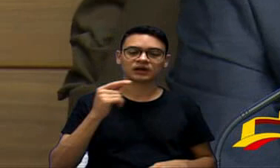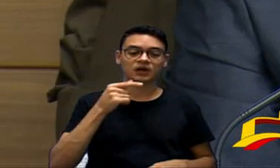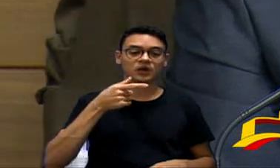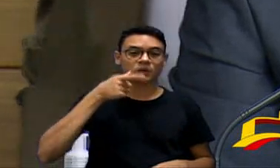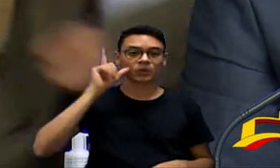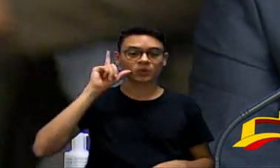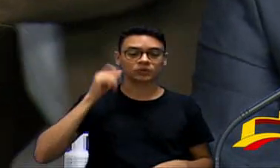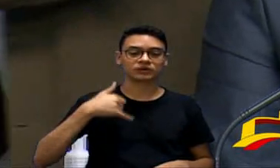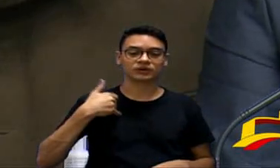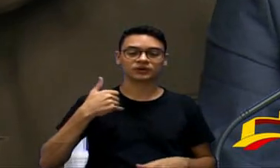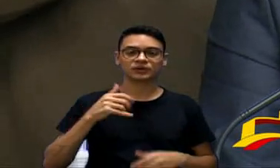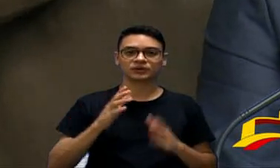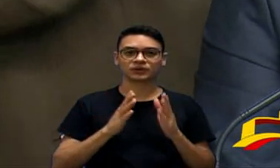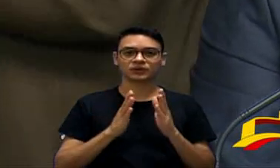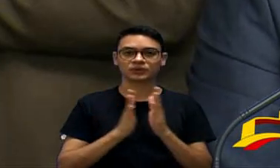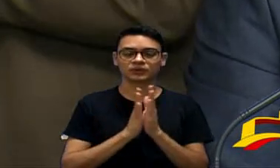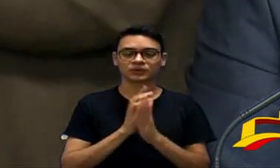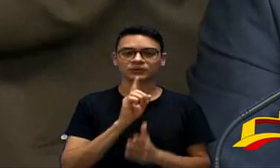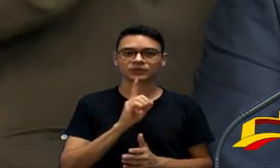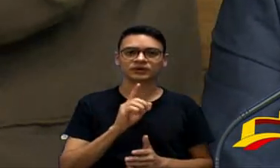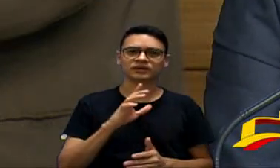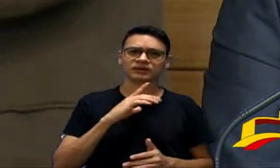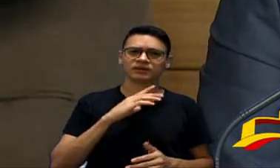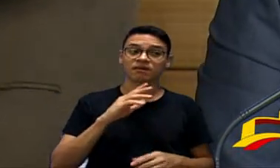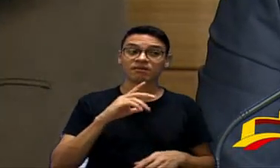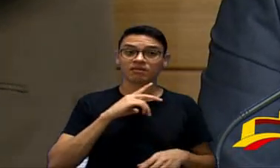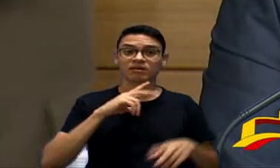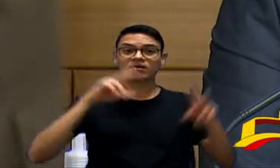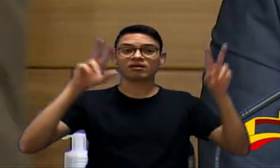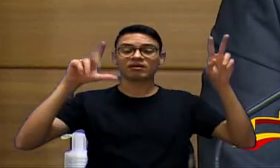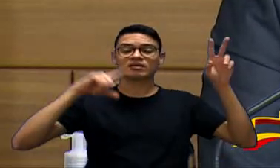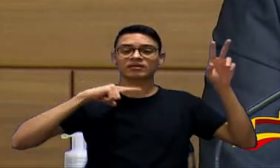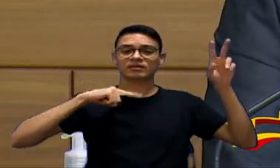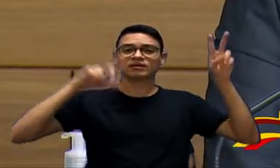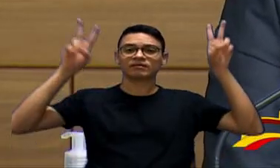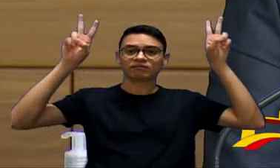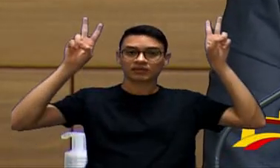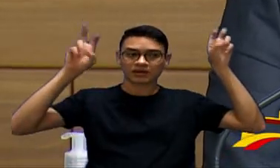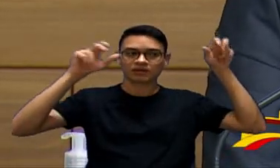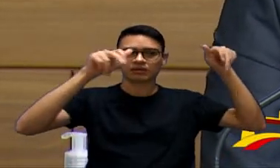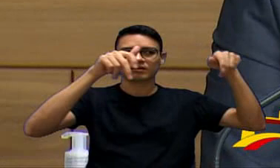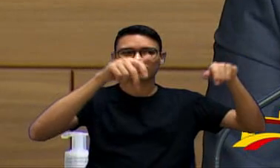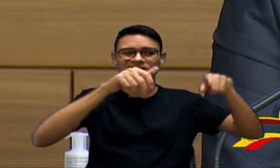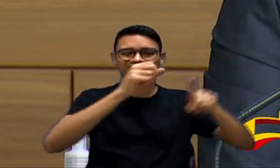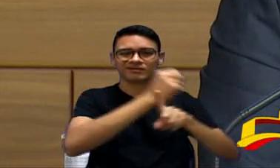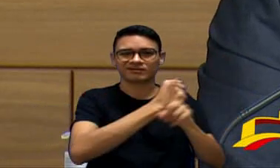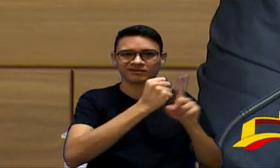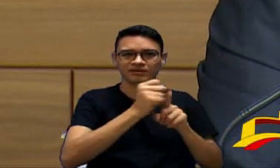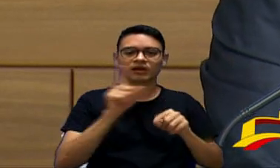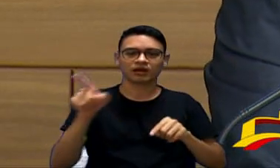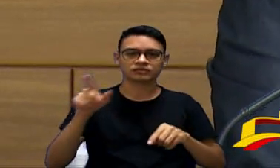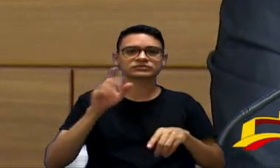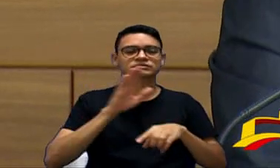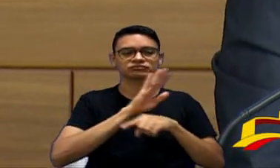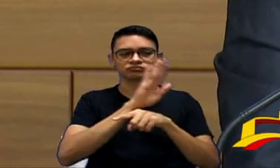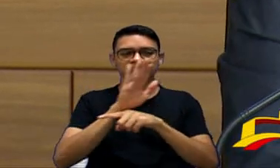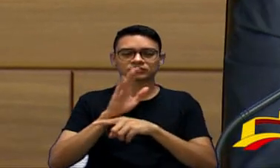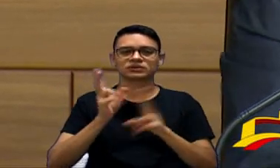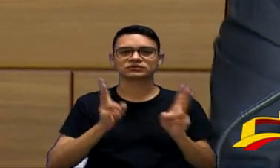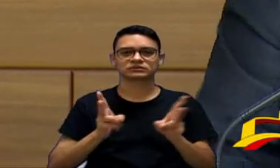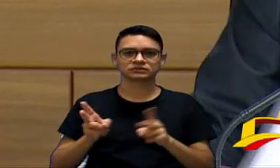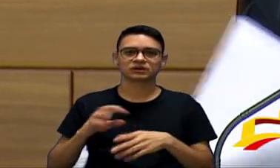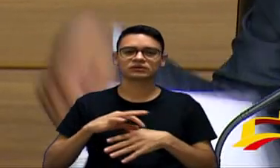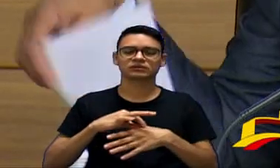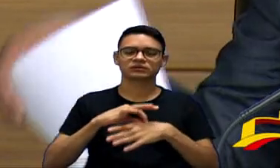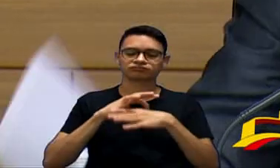grande apoiador das causas sociais na cidade de Sorocaba, grande amigo aí do povo sorocabano e do nosso amigo vereador João